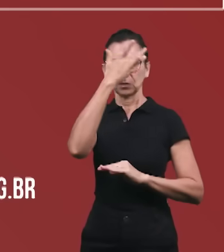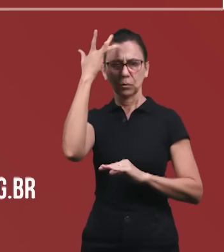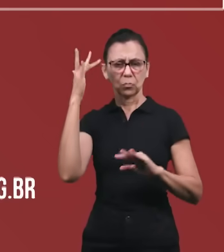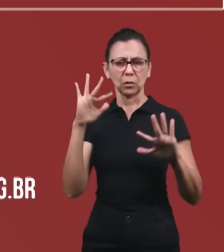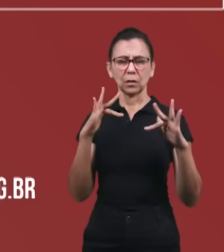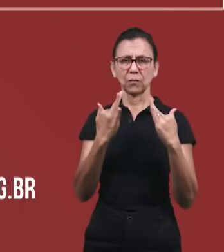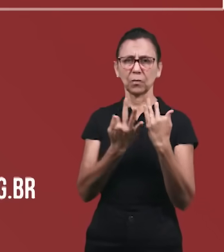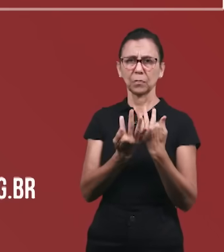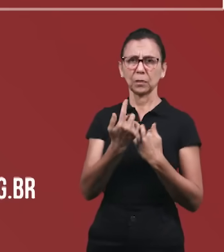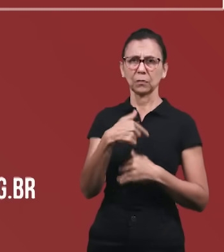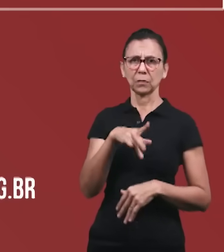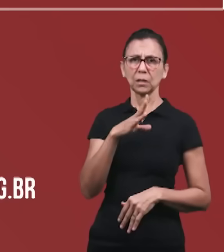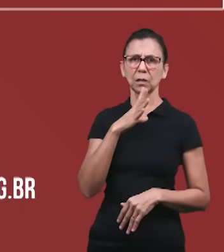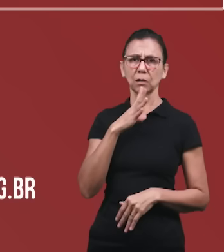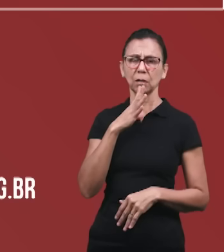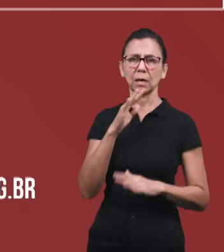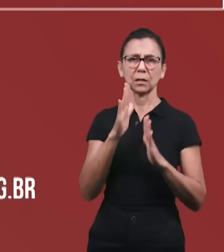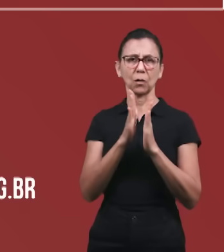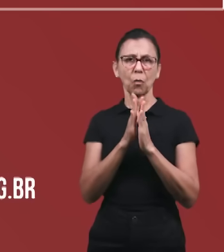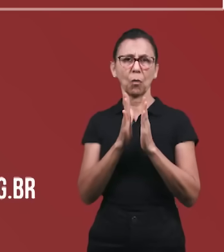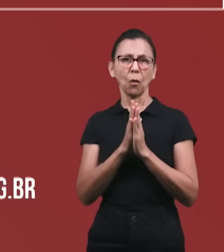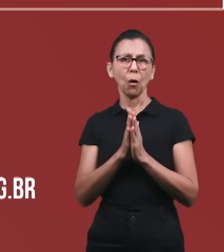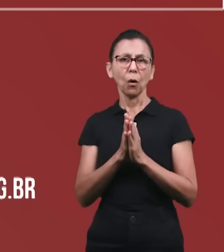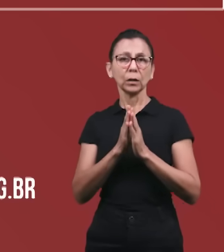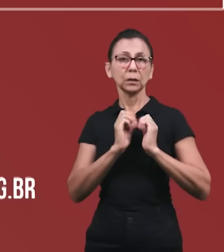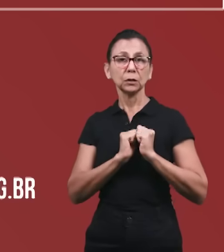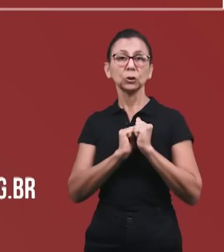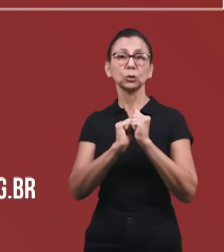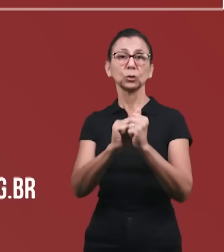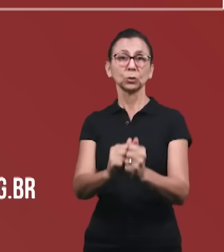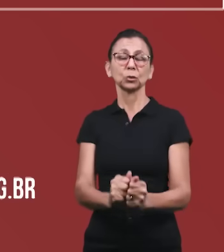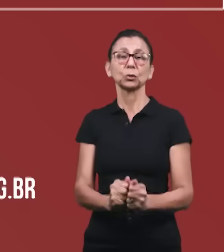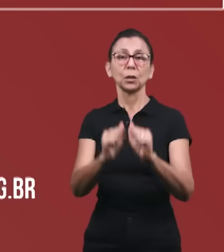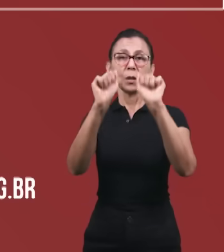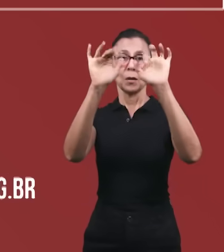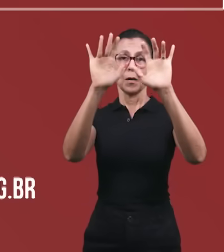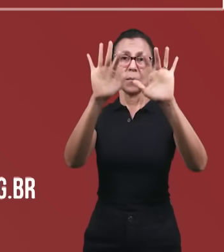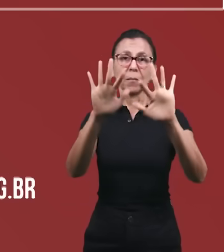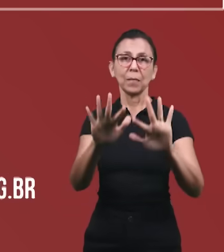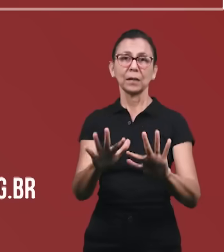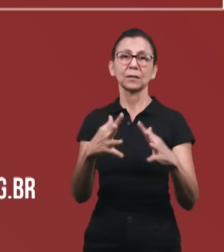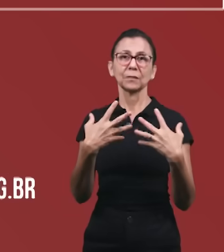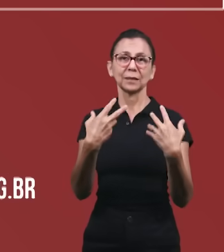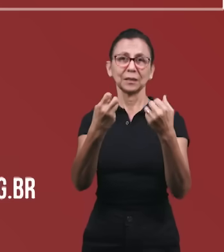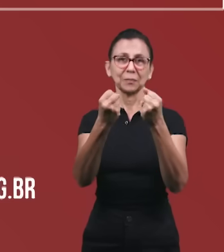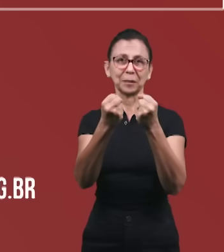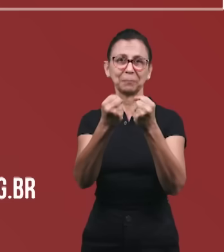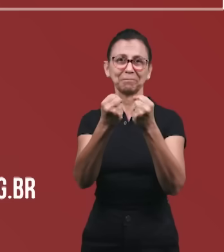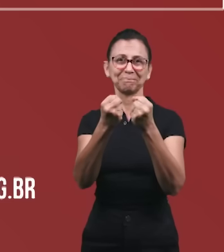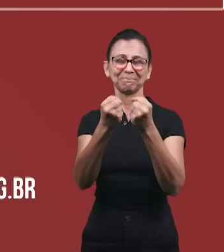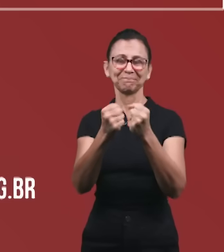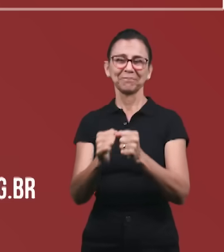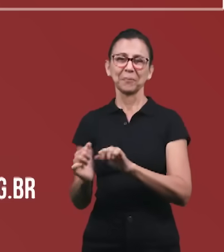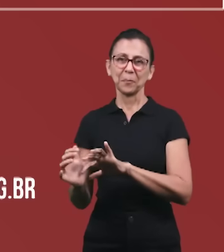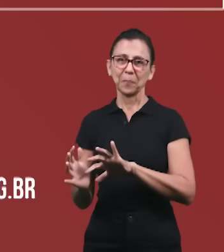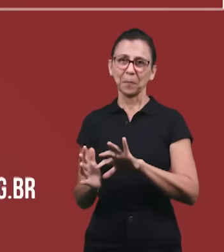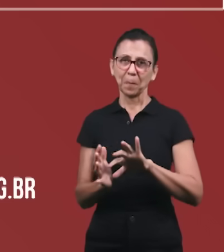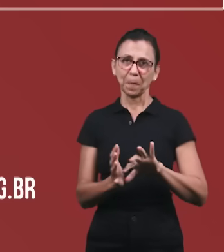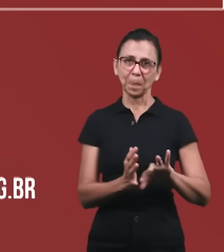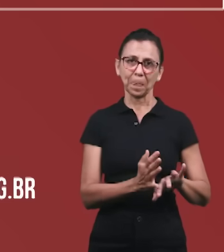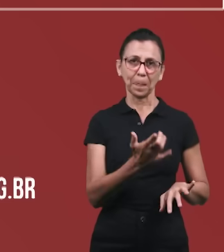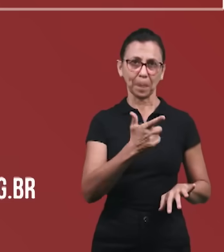vizinhos, parentes, pessoas por quem você está orando. E juntos receberemos uma grande bênção do Senhor.